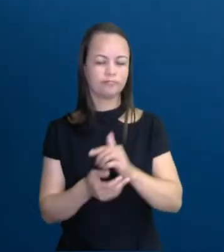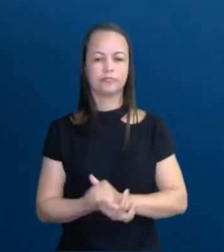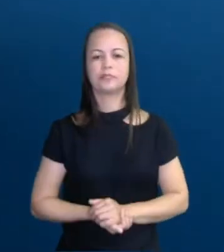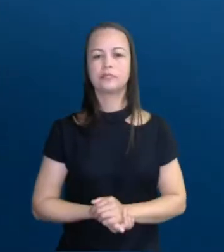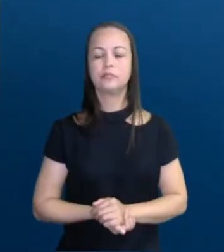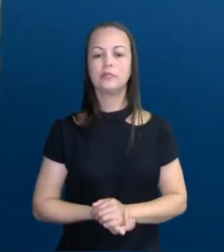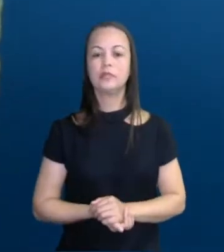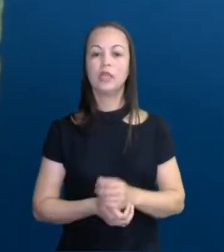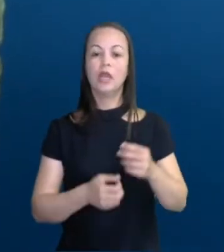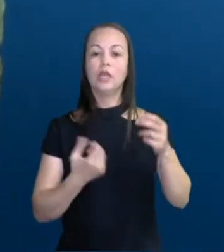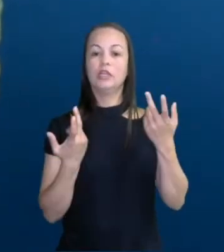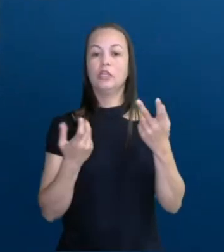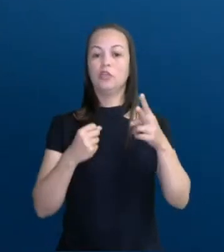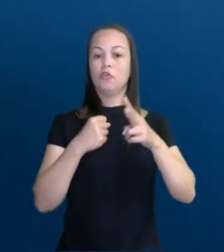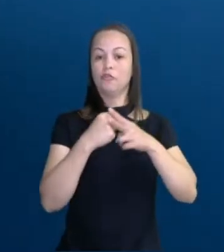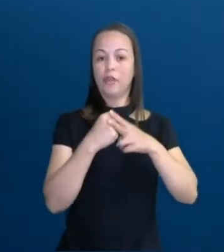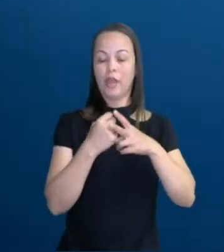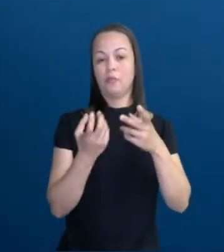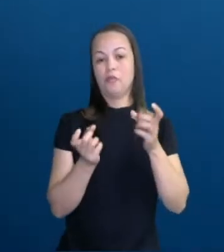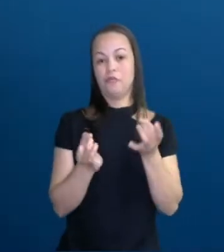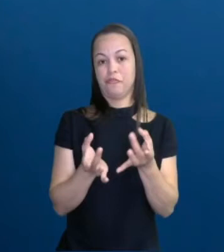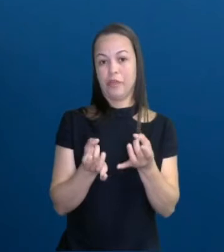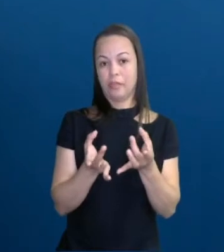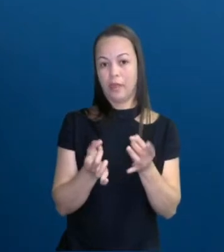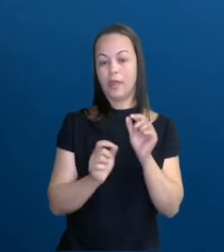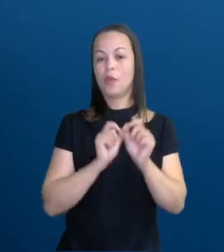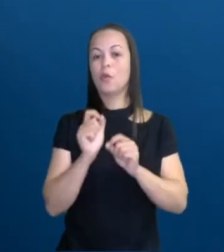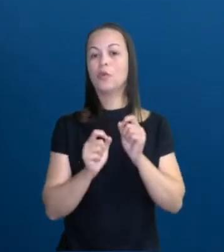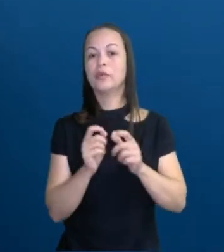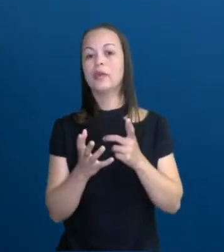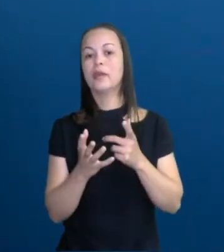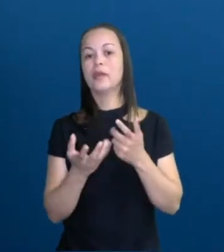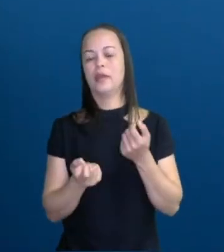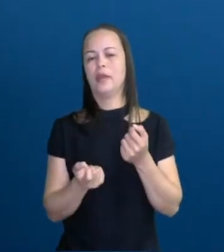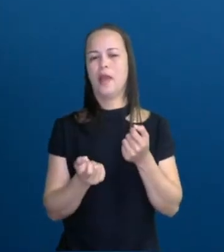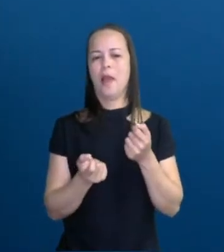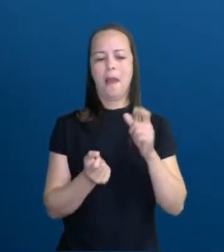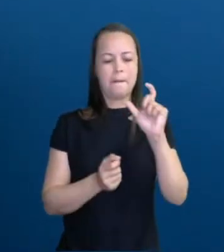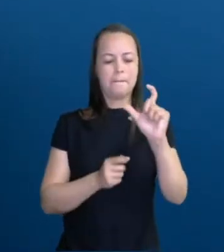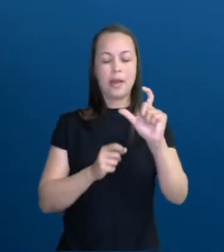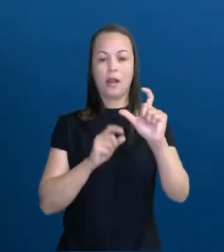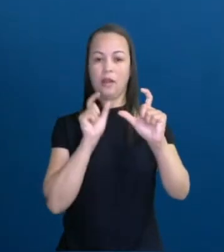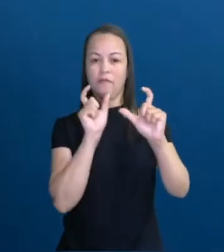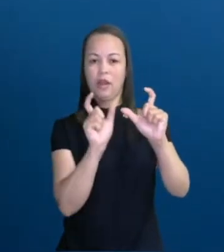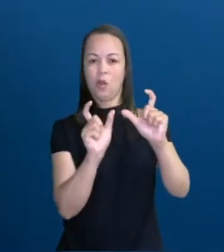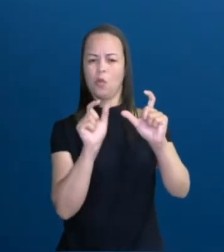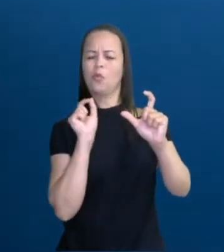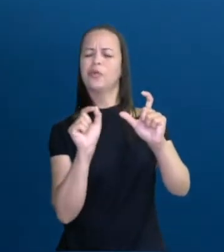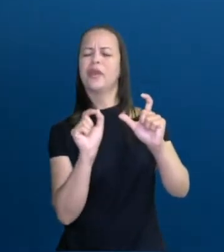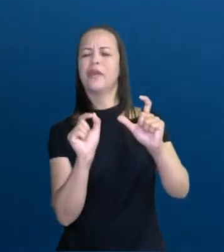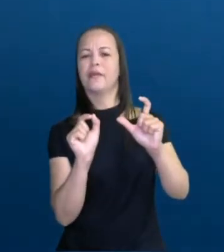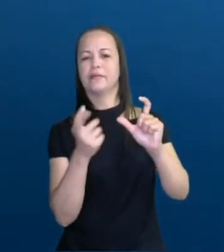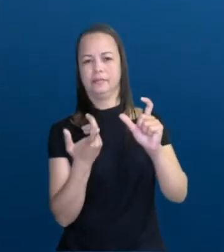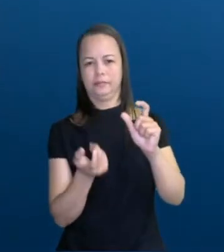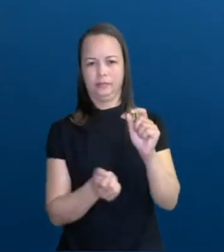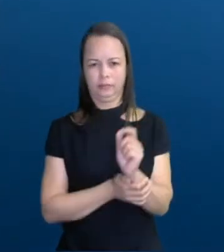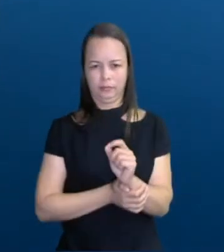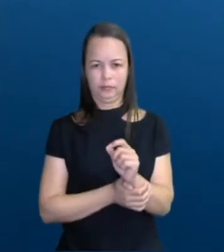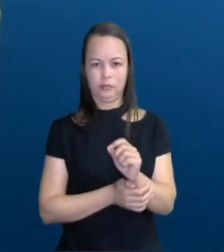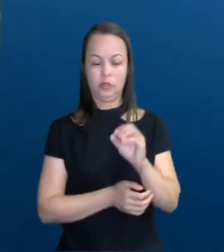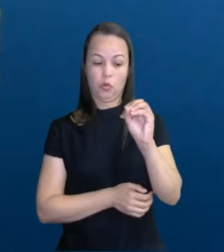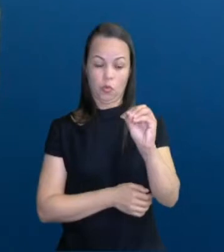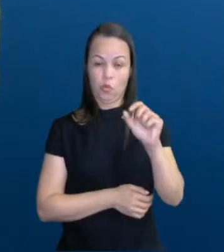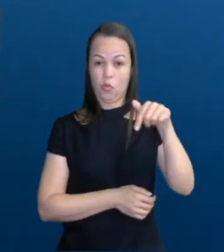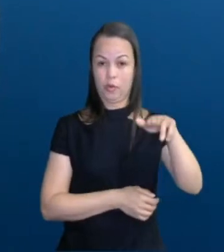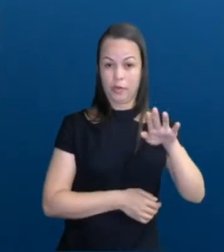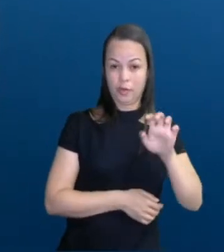verbo vender, nós encaixamos a palavra o quê. Ou seja, vendemos o quê? Quem